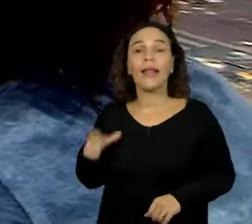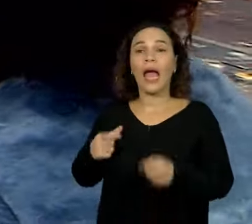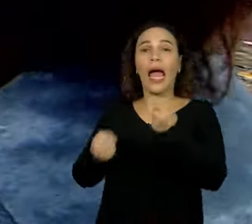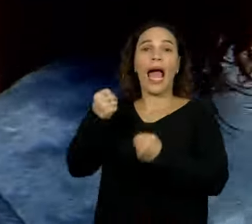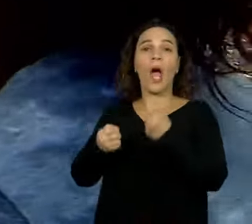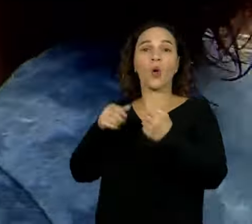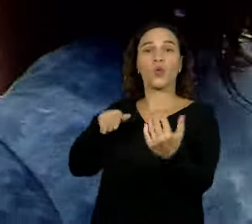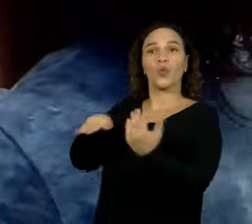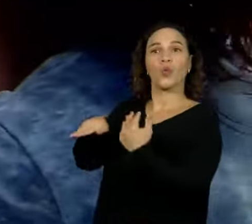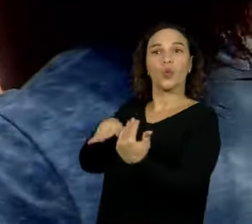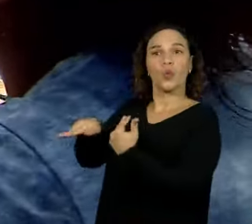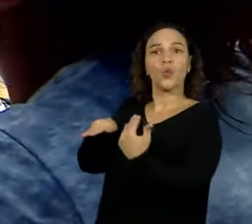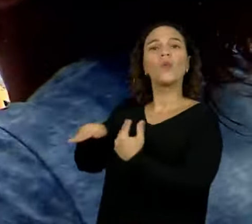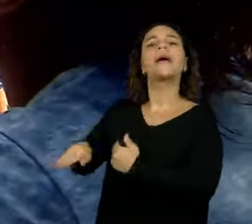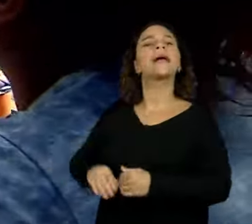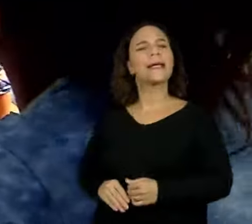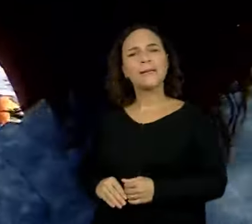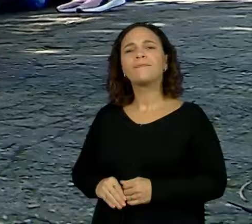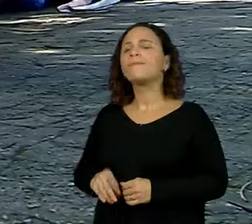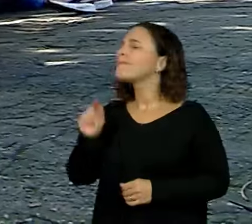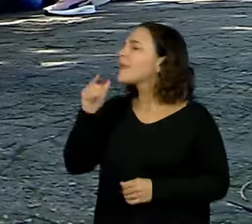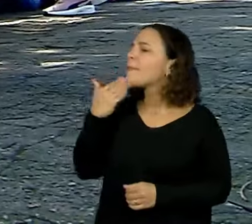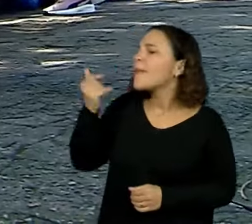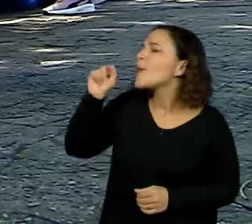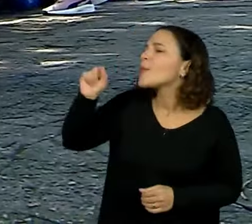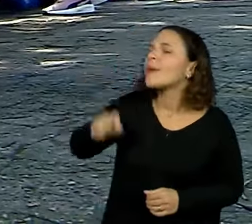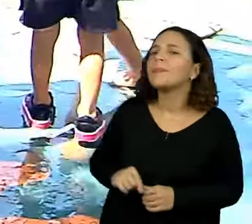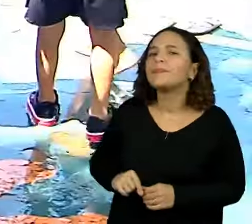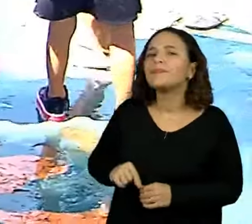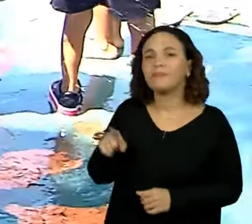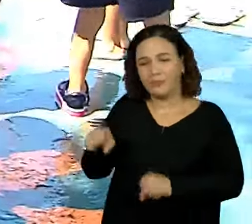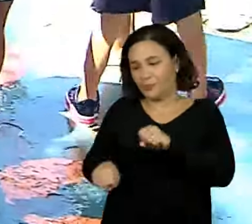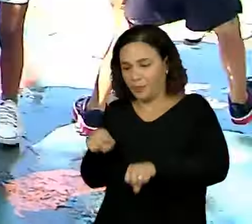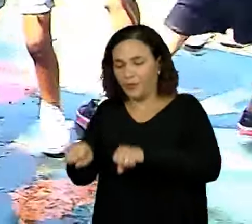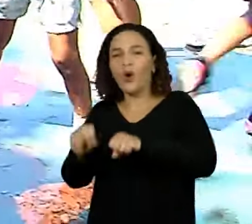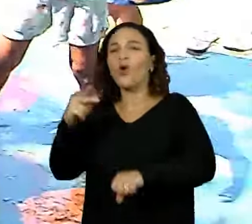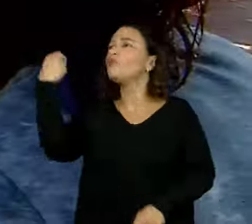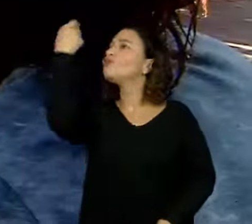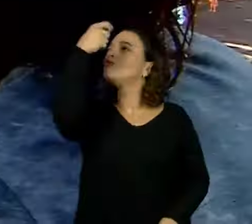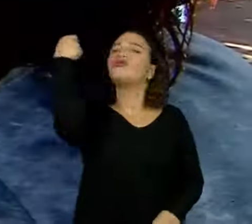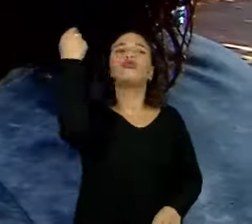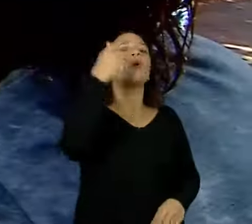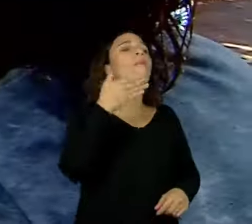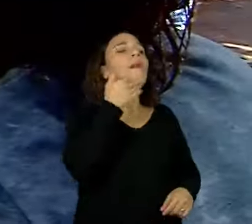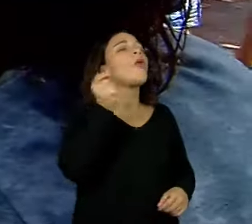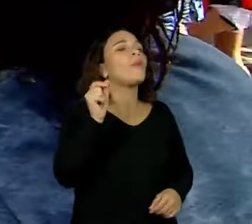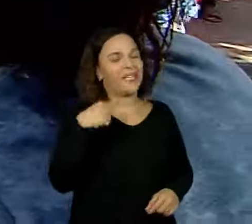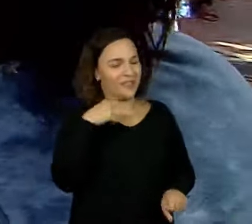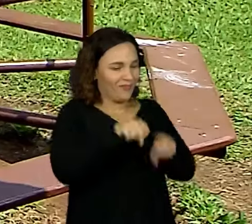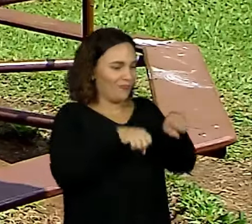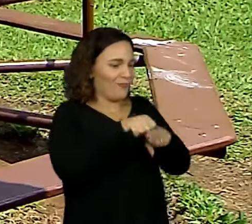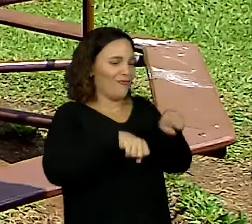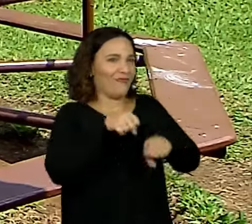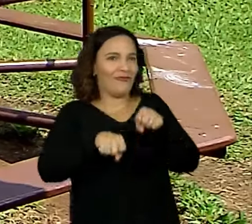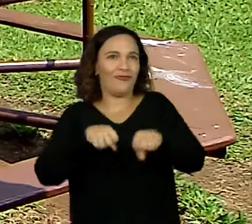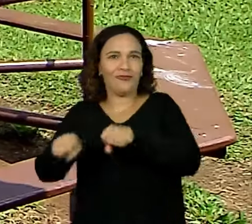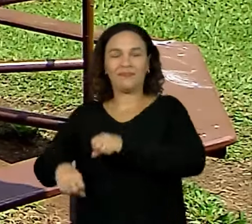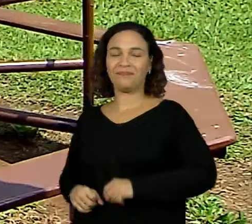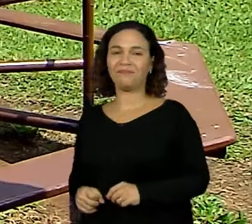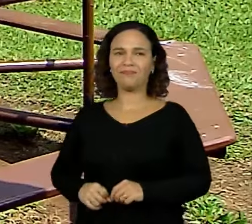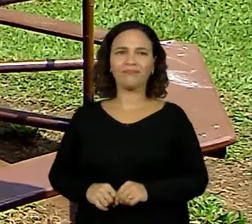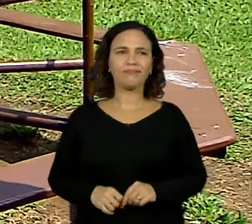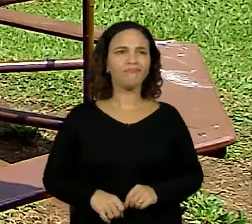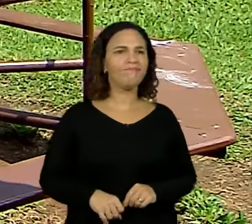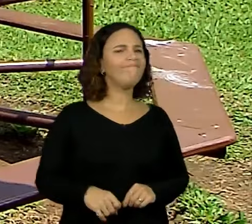Carro. E qual foi a melhor parte? O passeio de motoca ou o banho de mangueira? Passeio de motoca. Eu acredito